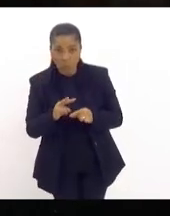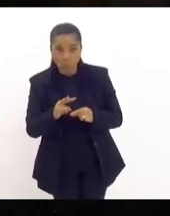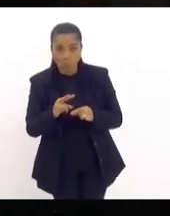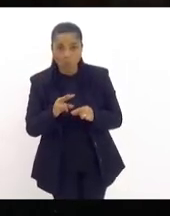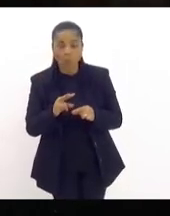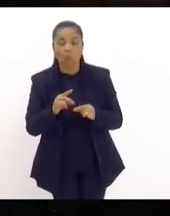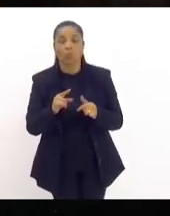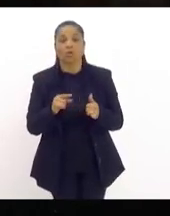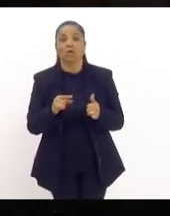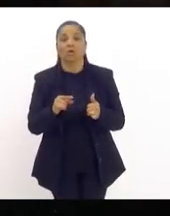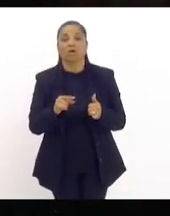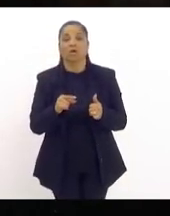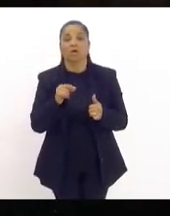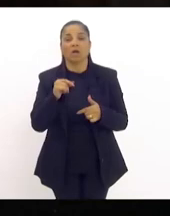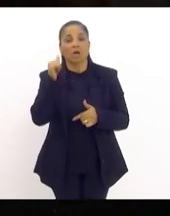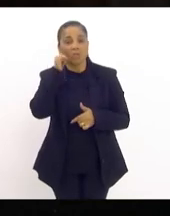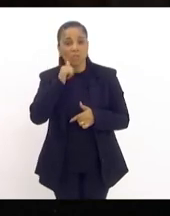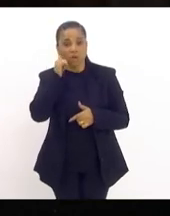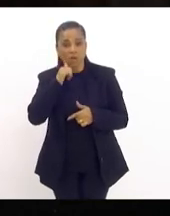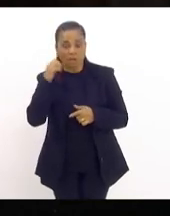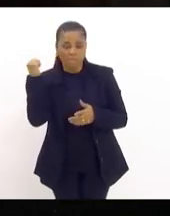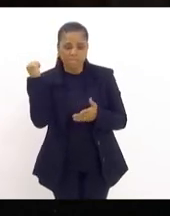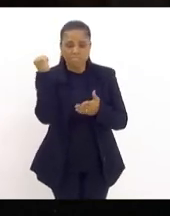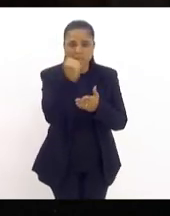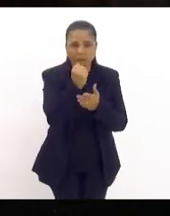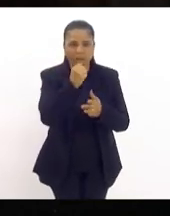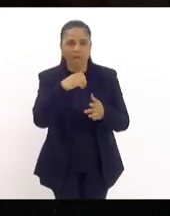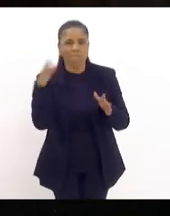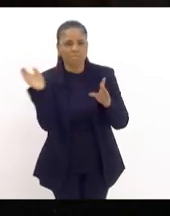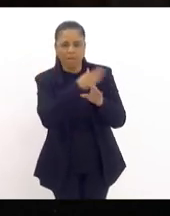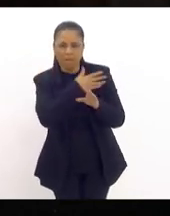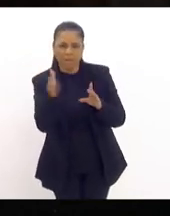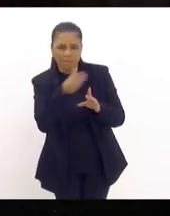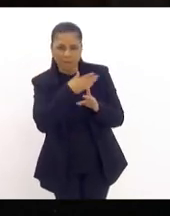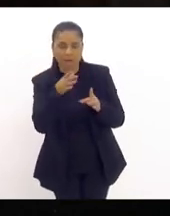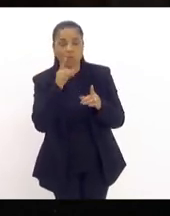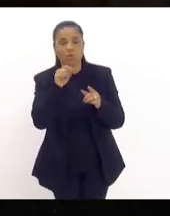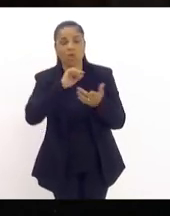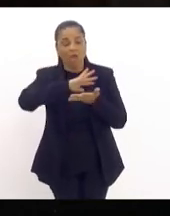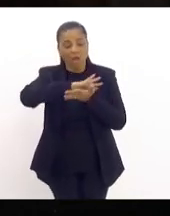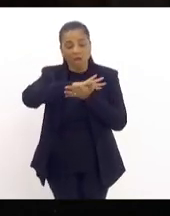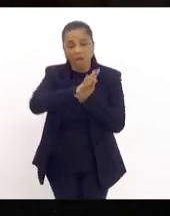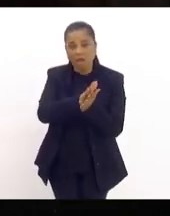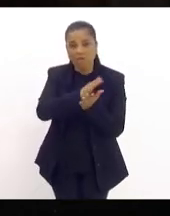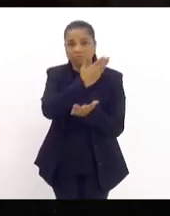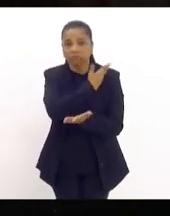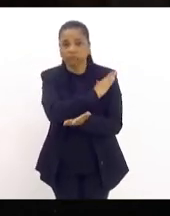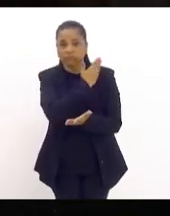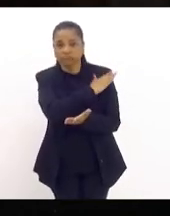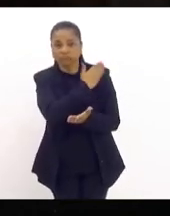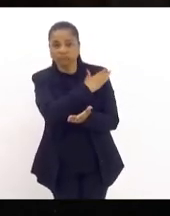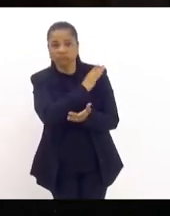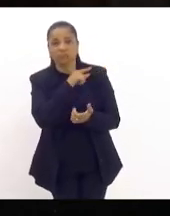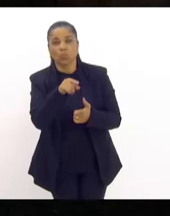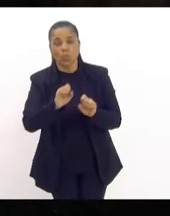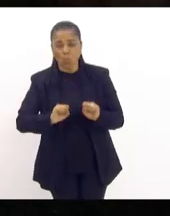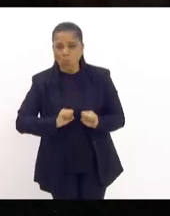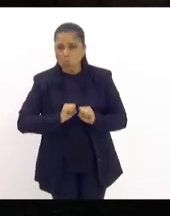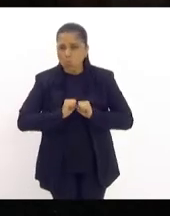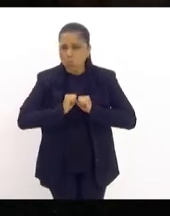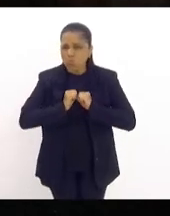mulher, viu ali as marcas do racismo estrutural, viu ali a política, o